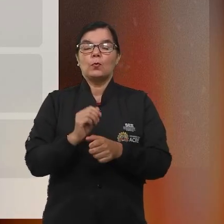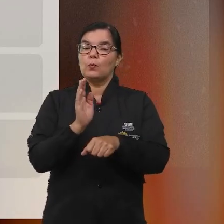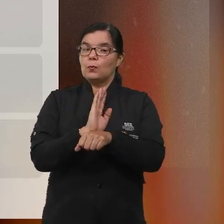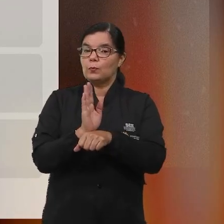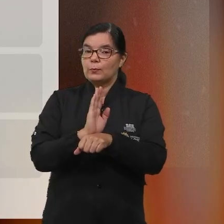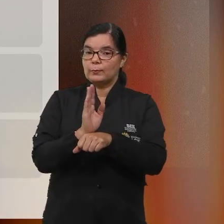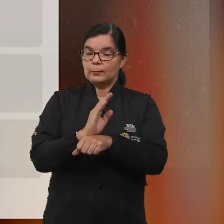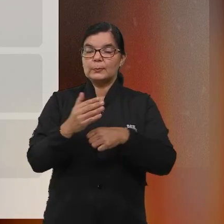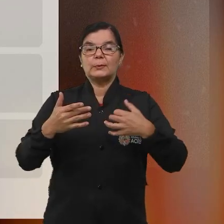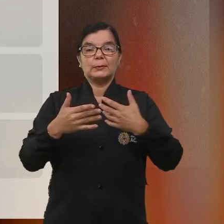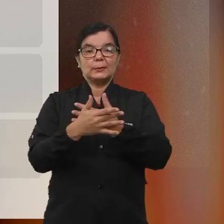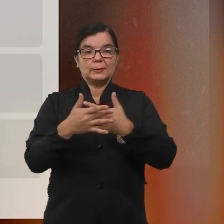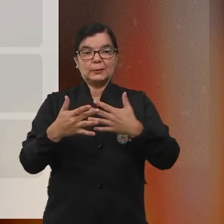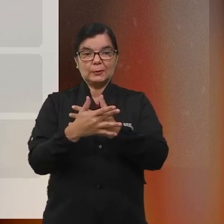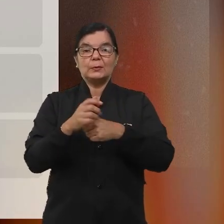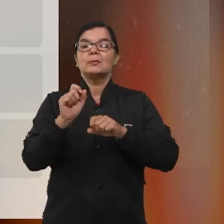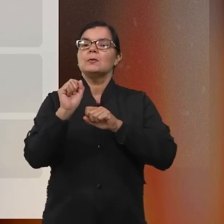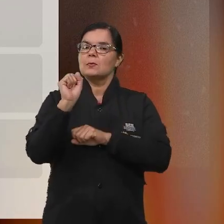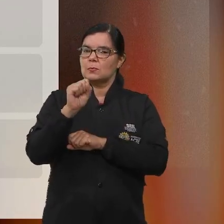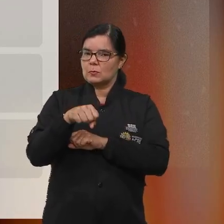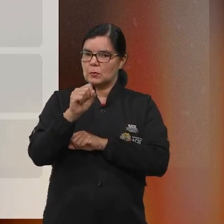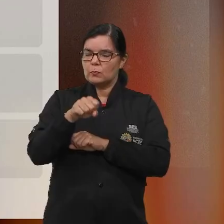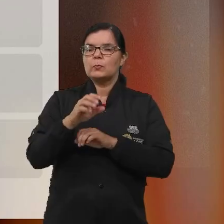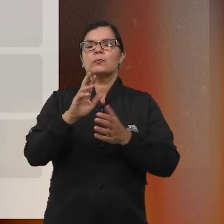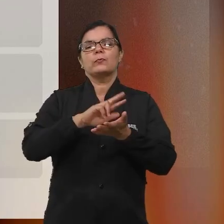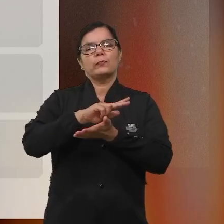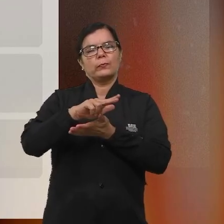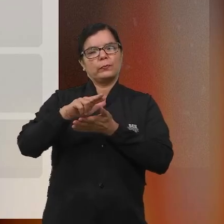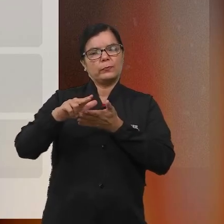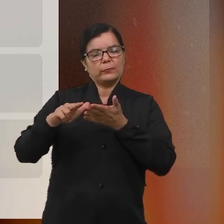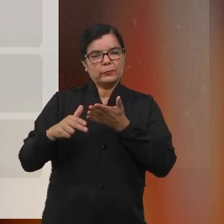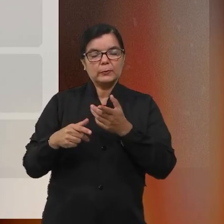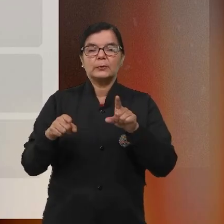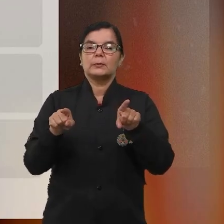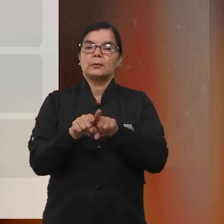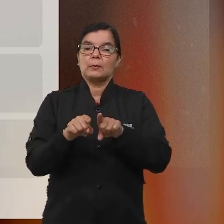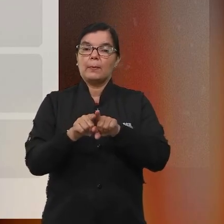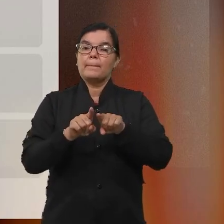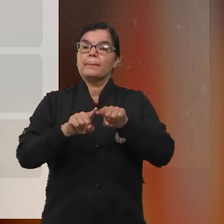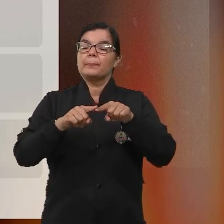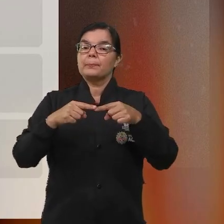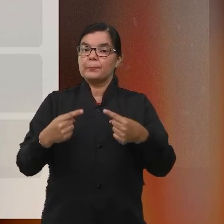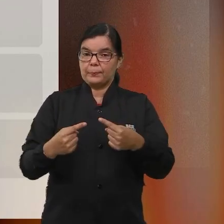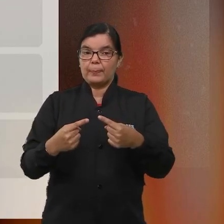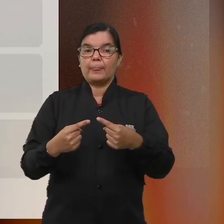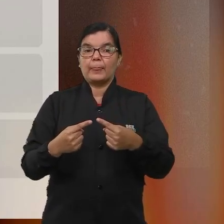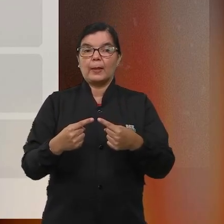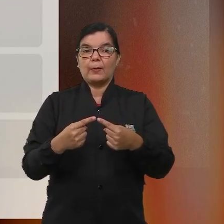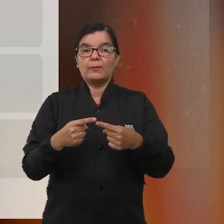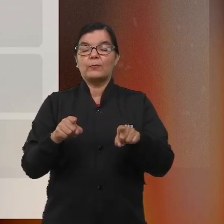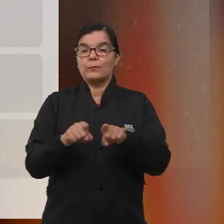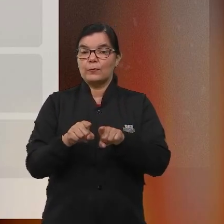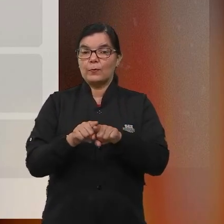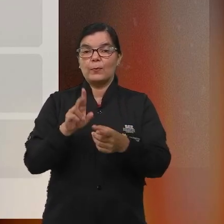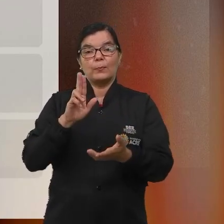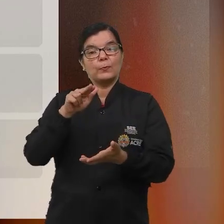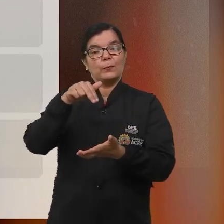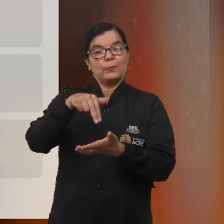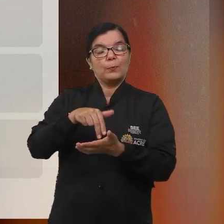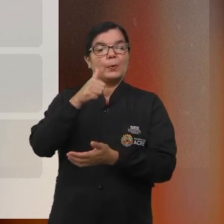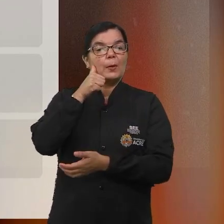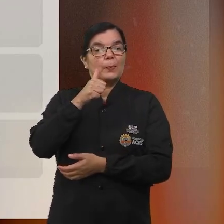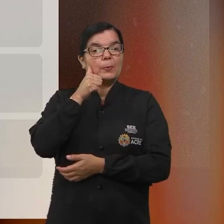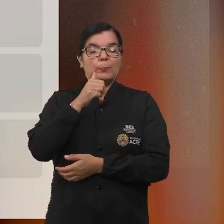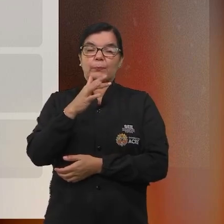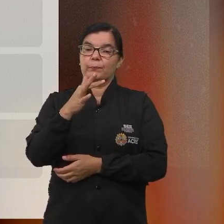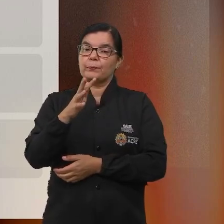do Brasil, ele foi sim, já teve várias versões inclusive, mas ele foi protagonizado por